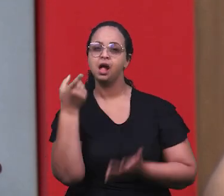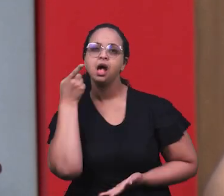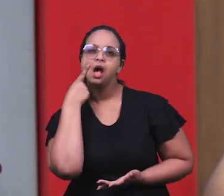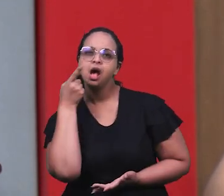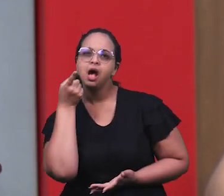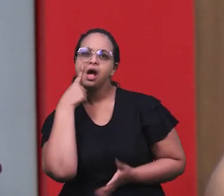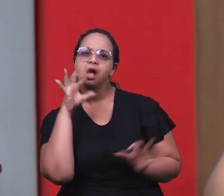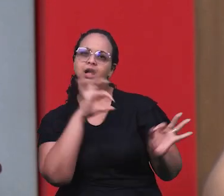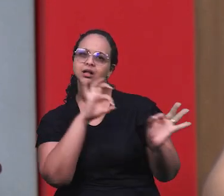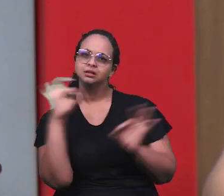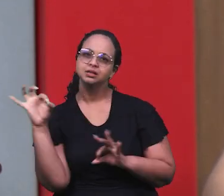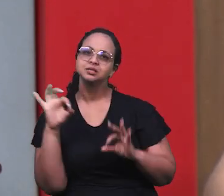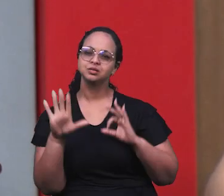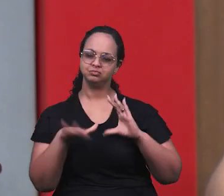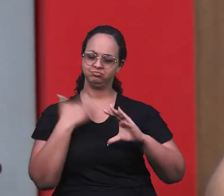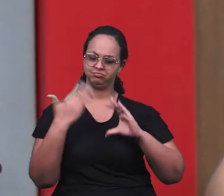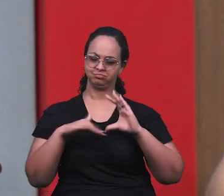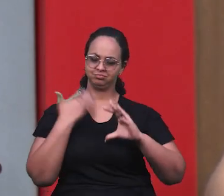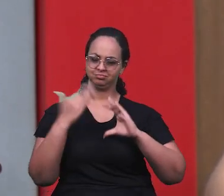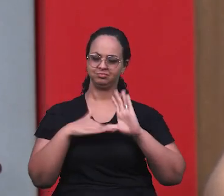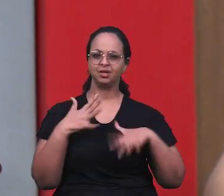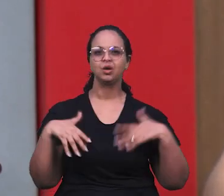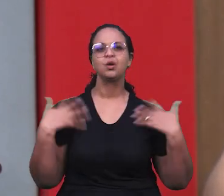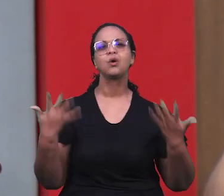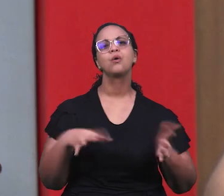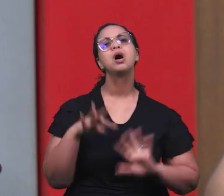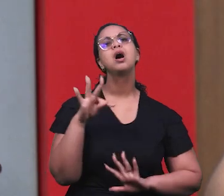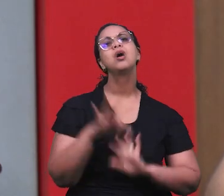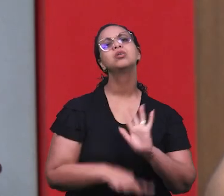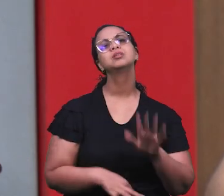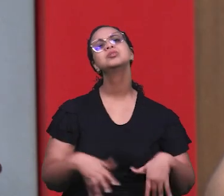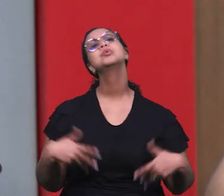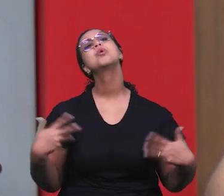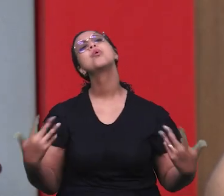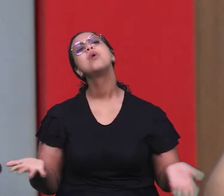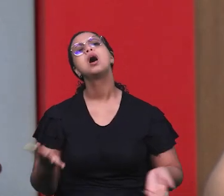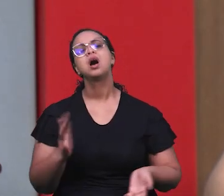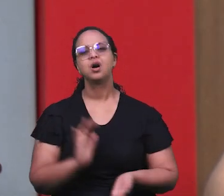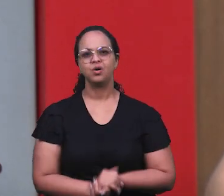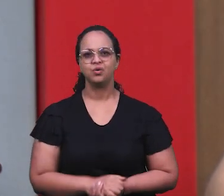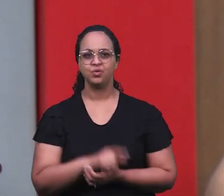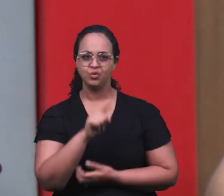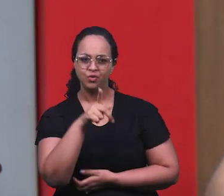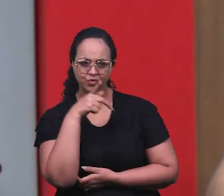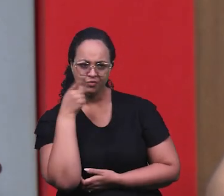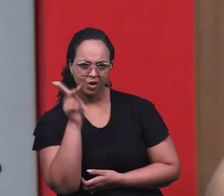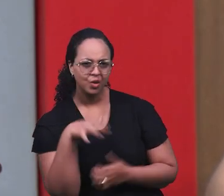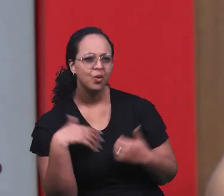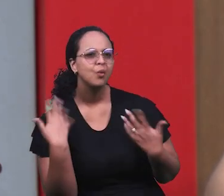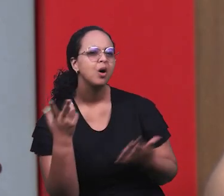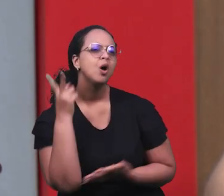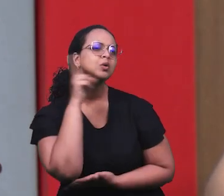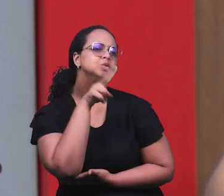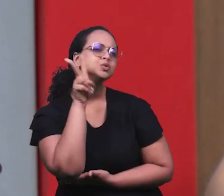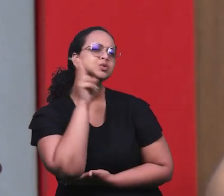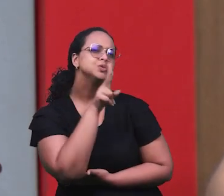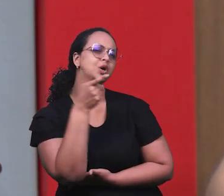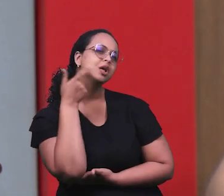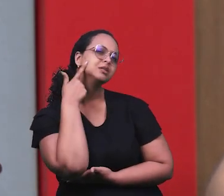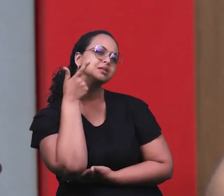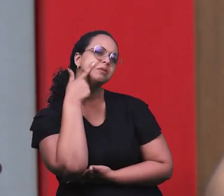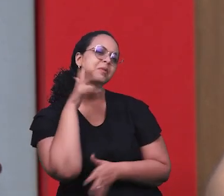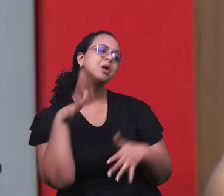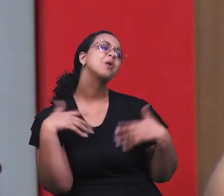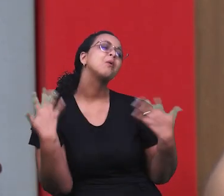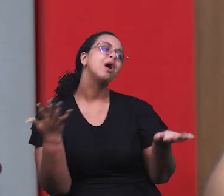prestem atenção e deixem nos comentários qual foi o texto, qual foi o versículo que ela falou, que história que ela contou. Hoje eu quero